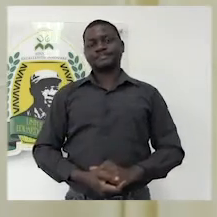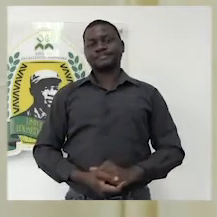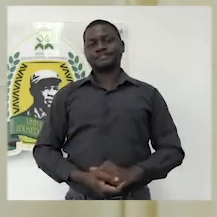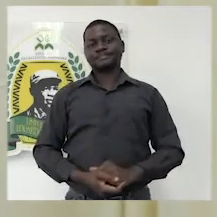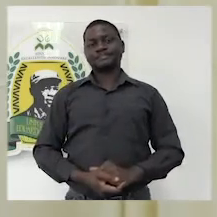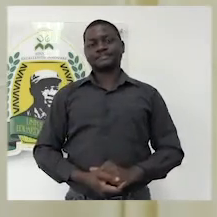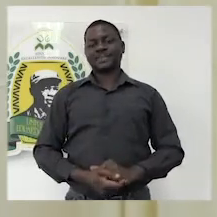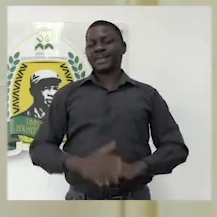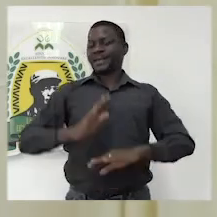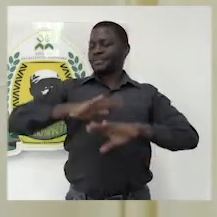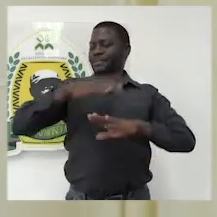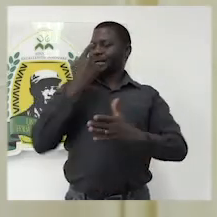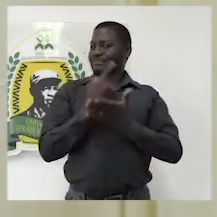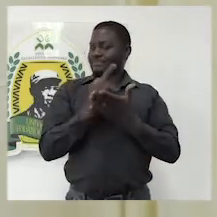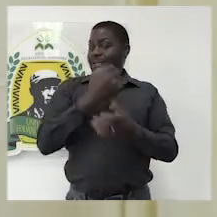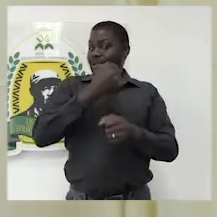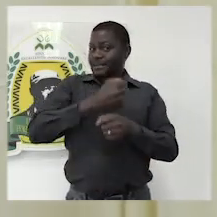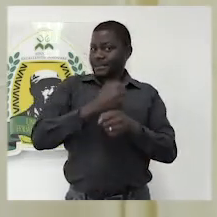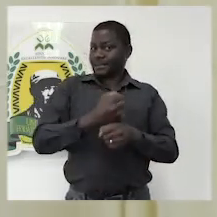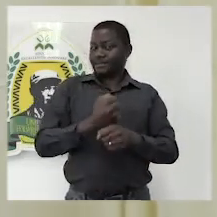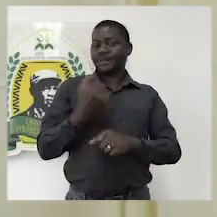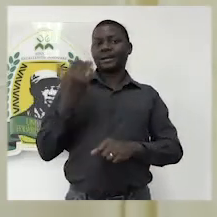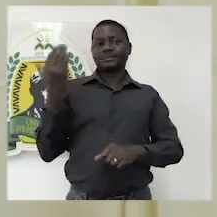A obra principal dele